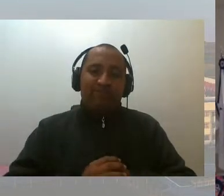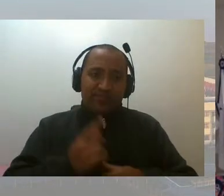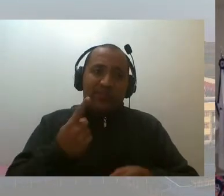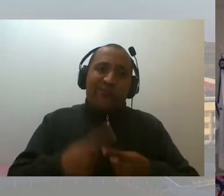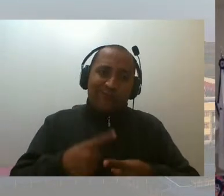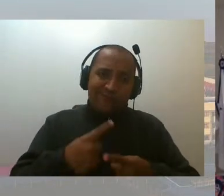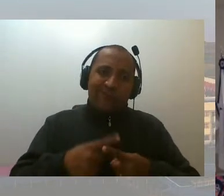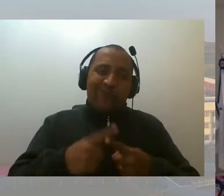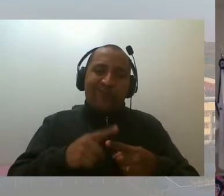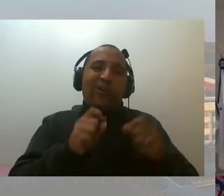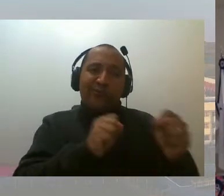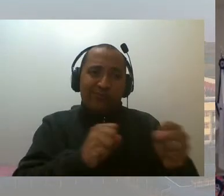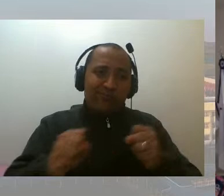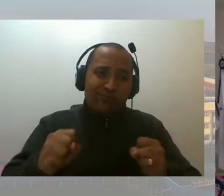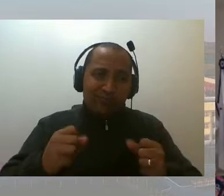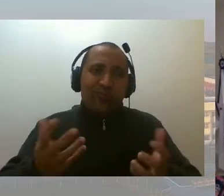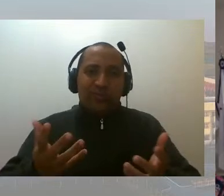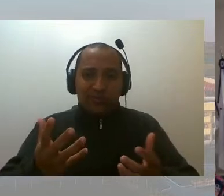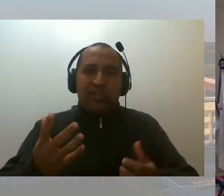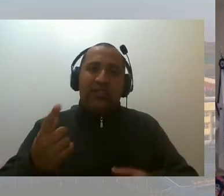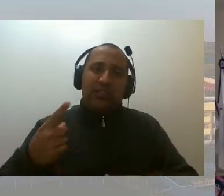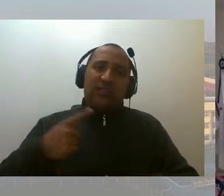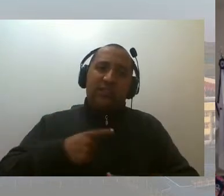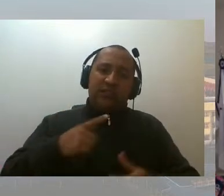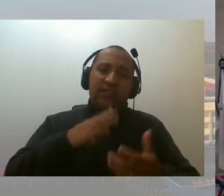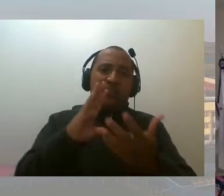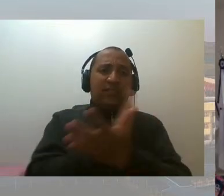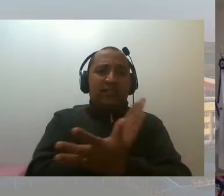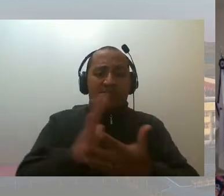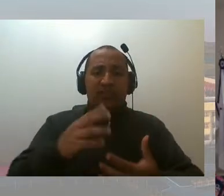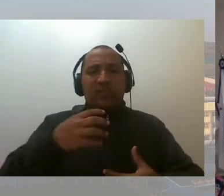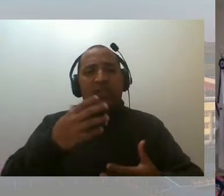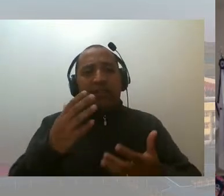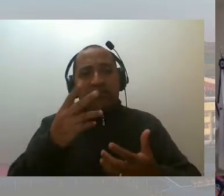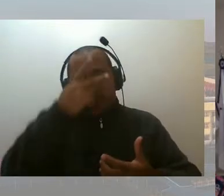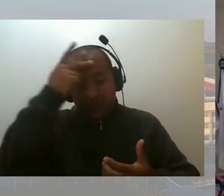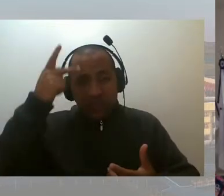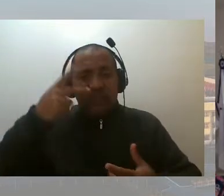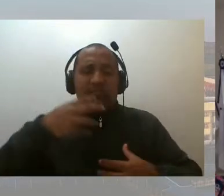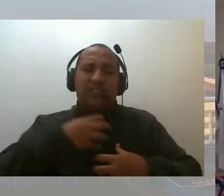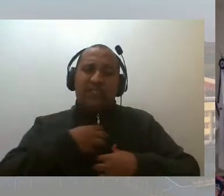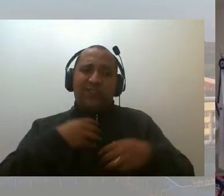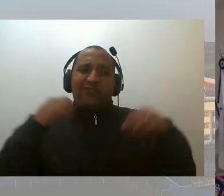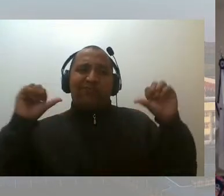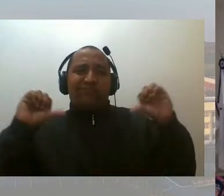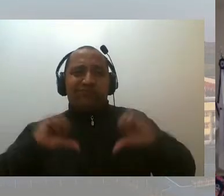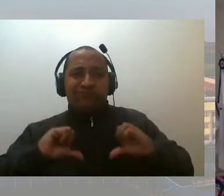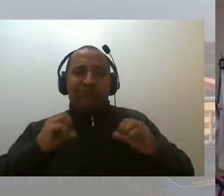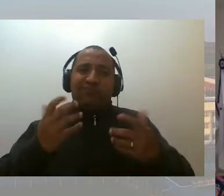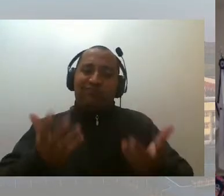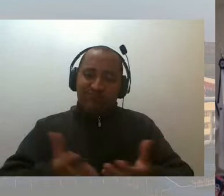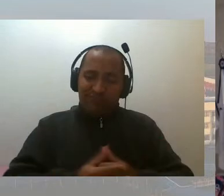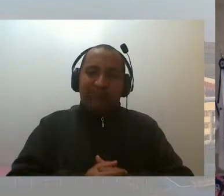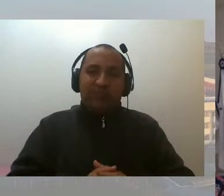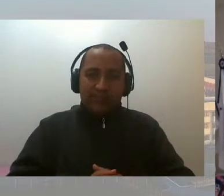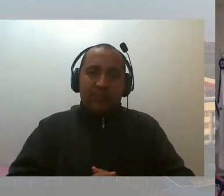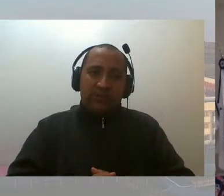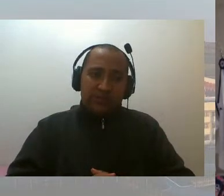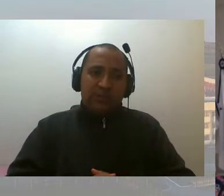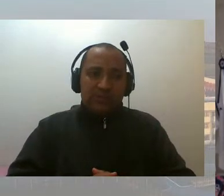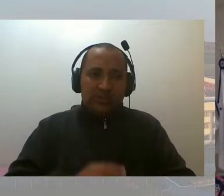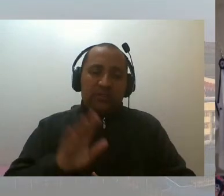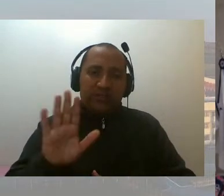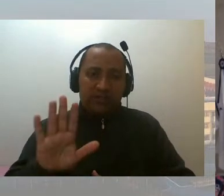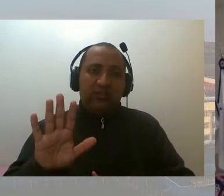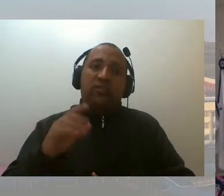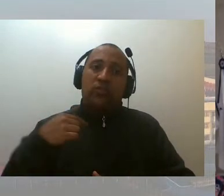ter feito algumas pessoas se sentirem maus ou más, mas